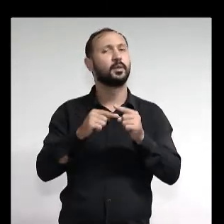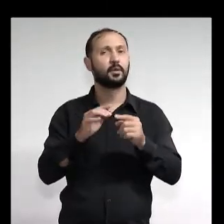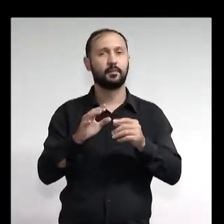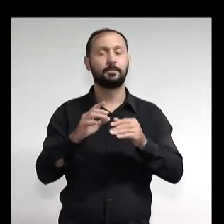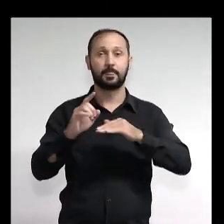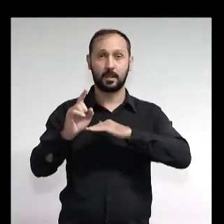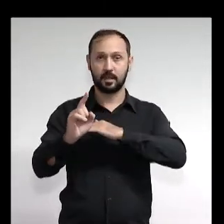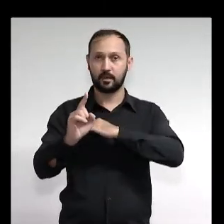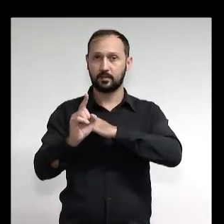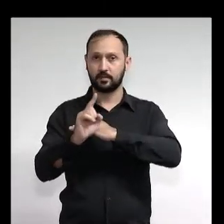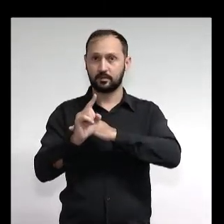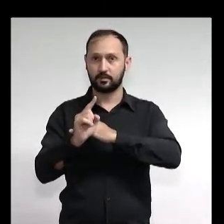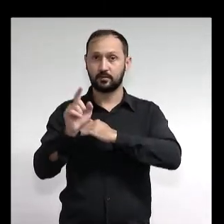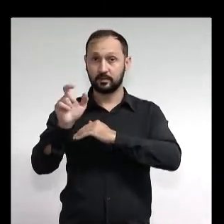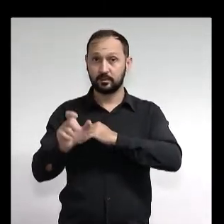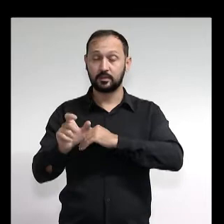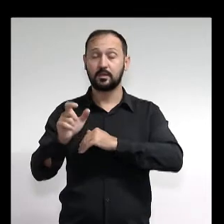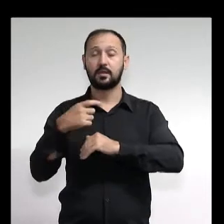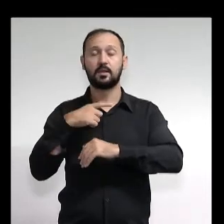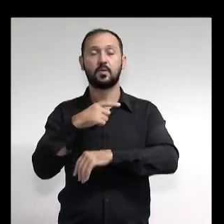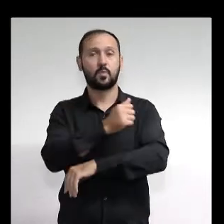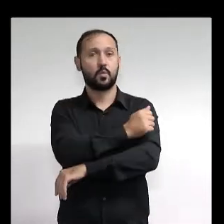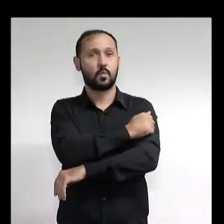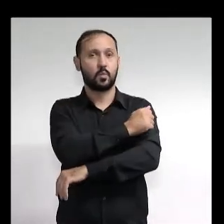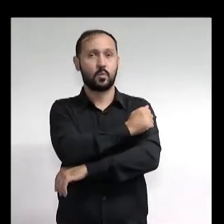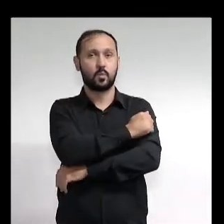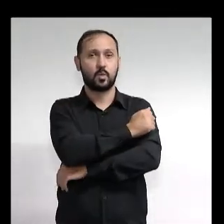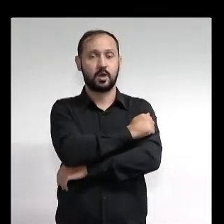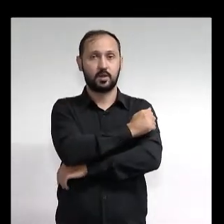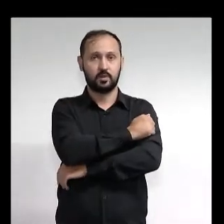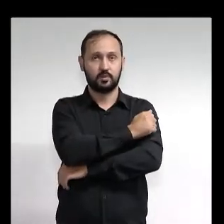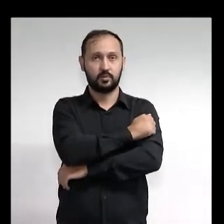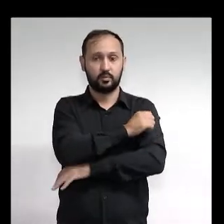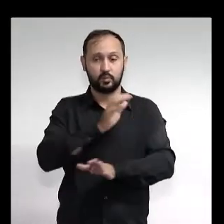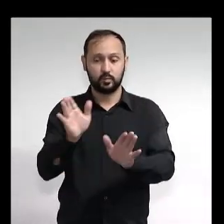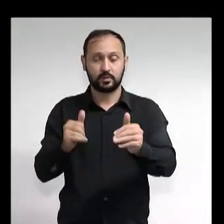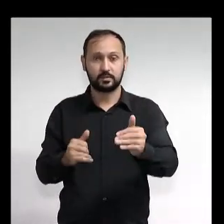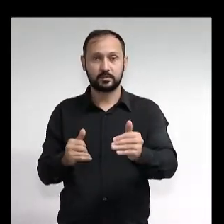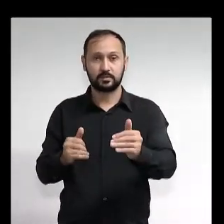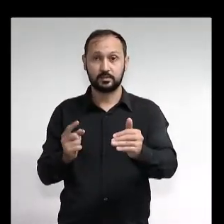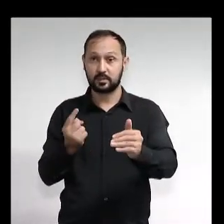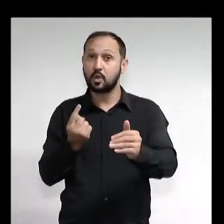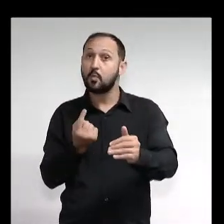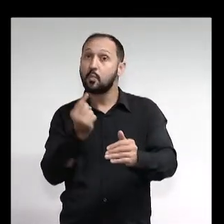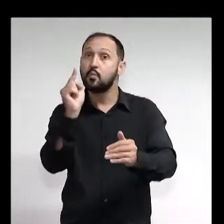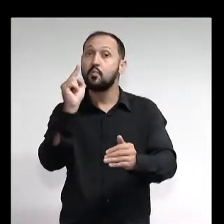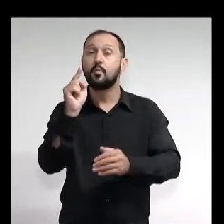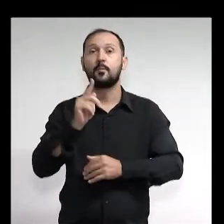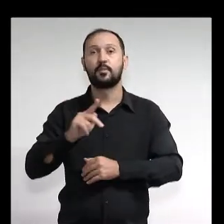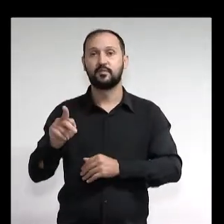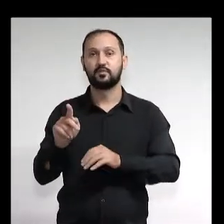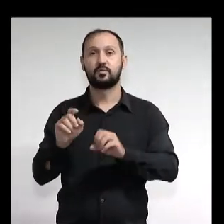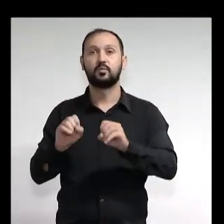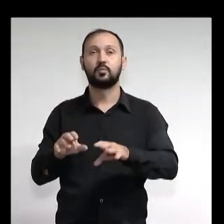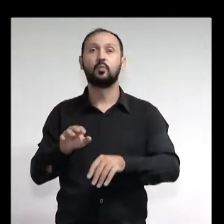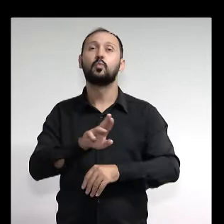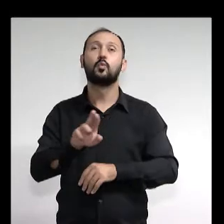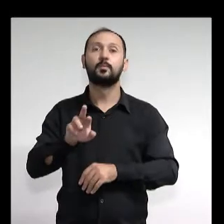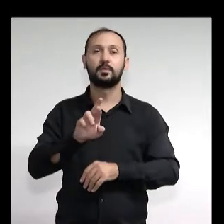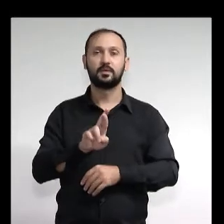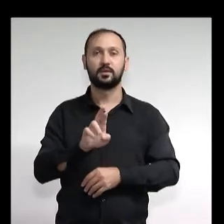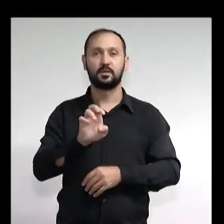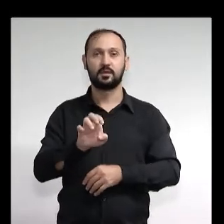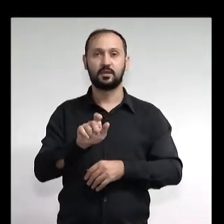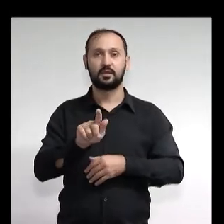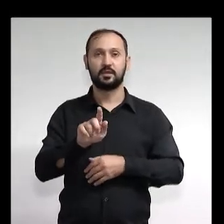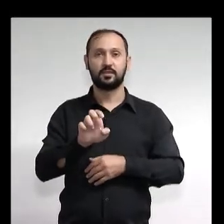ensino fundamental? Porque para atender o estudante em sala de aula, nós temos apenas um professor, ele é o